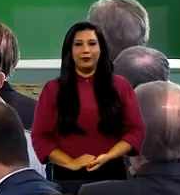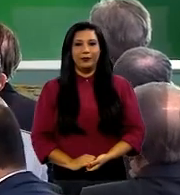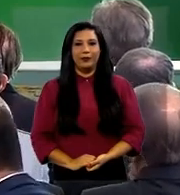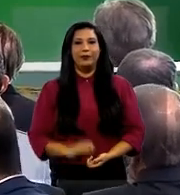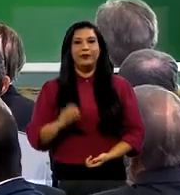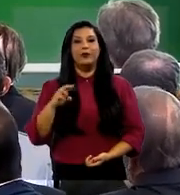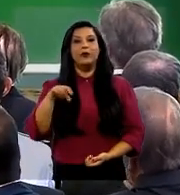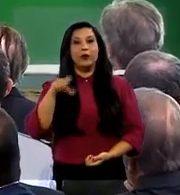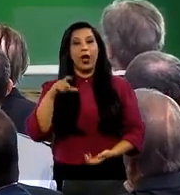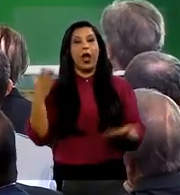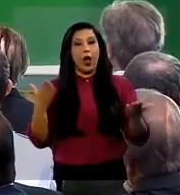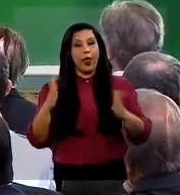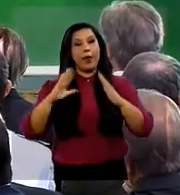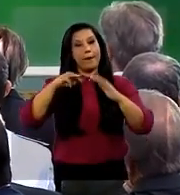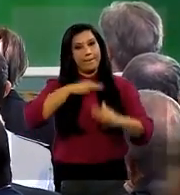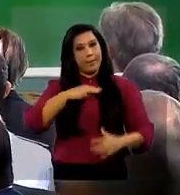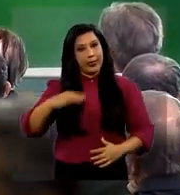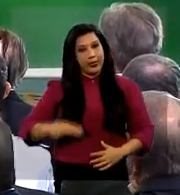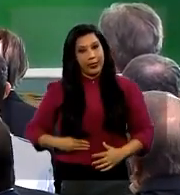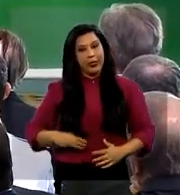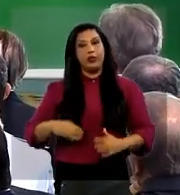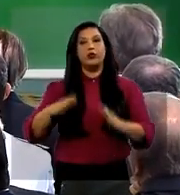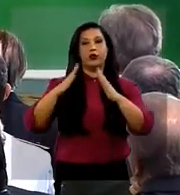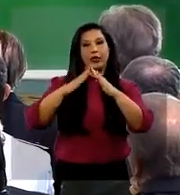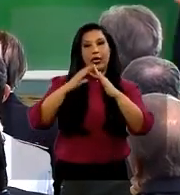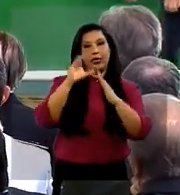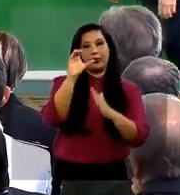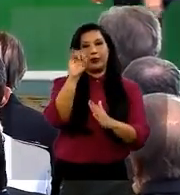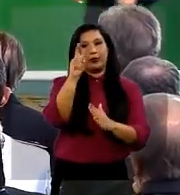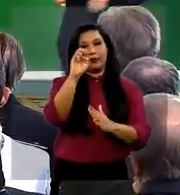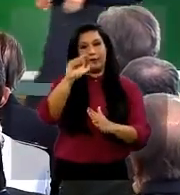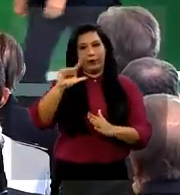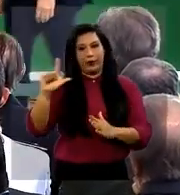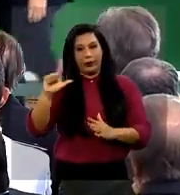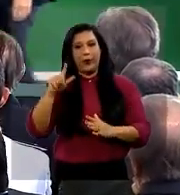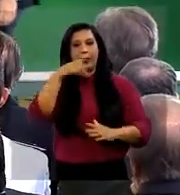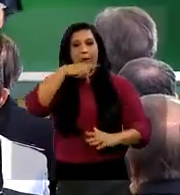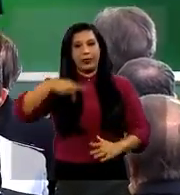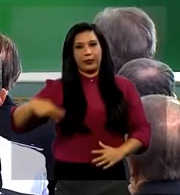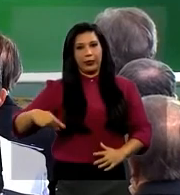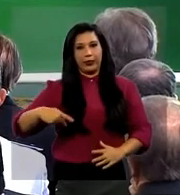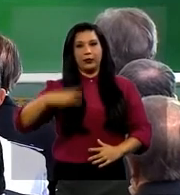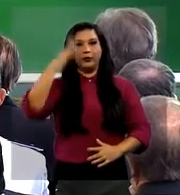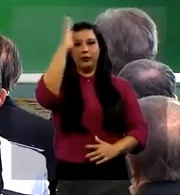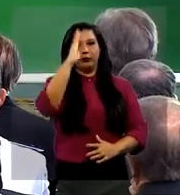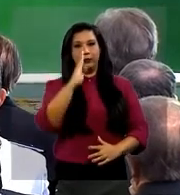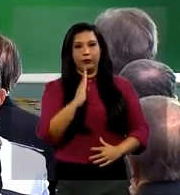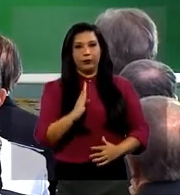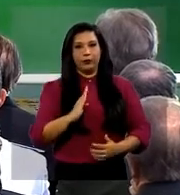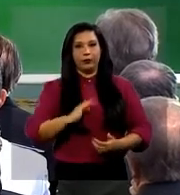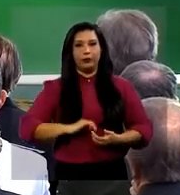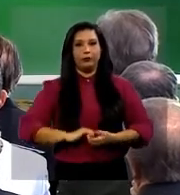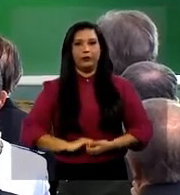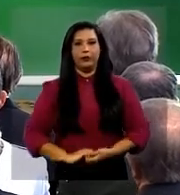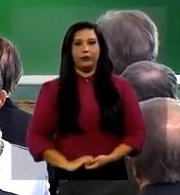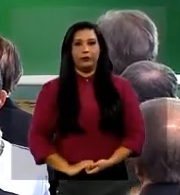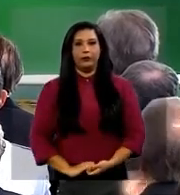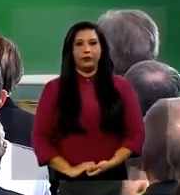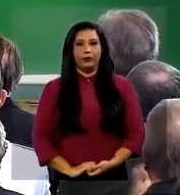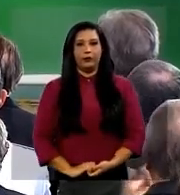Onyx Lorenzoni, ministro de Estado, chefe da Casa Civil da Presidência da República.